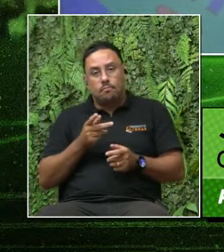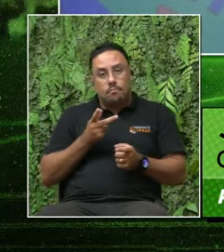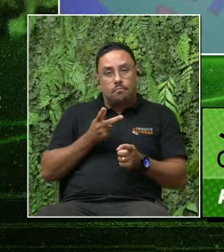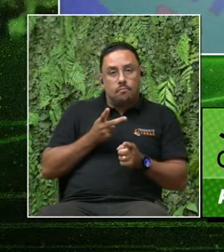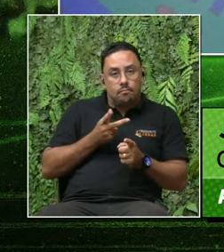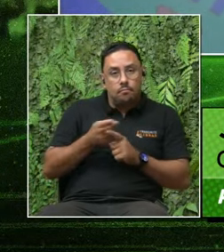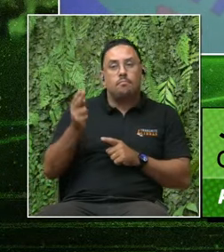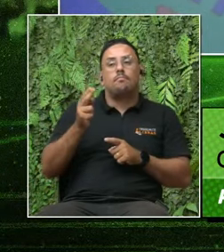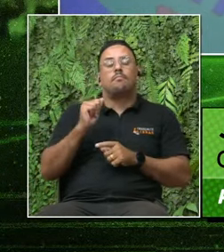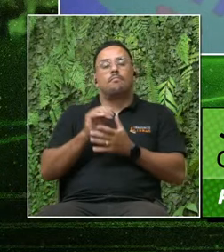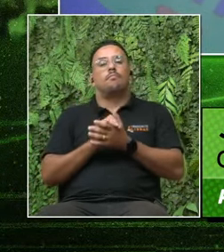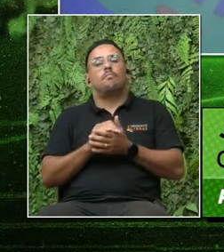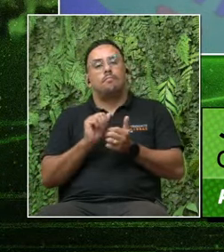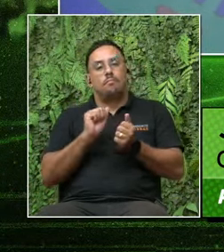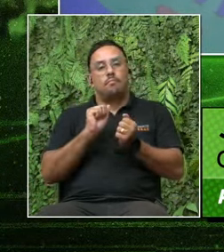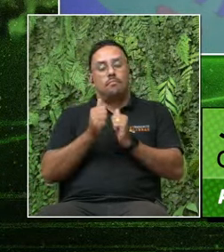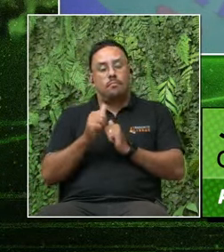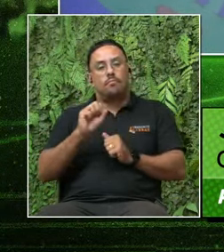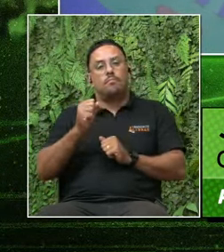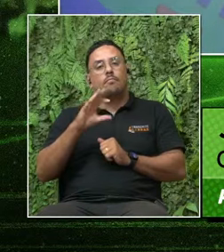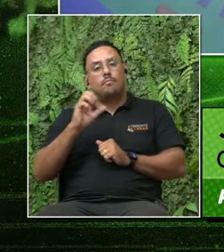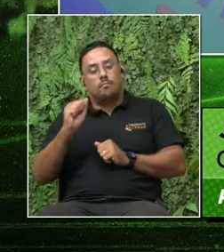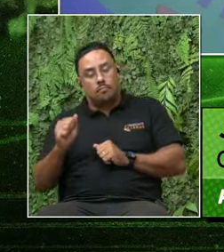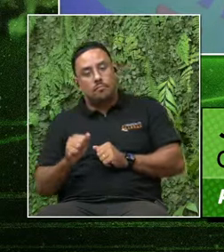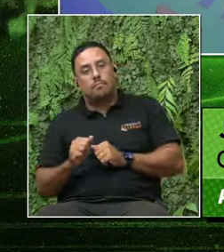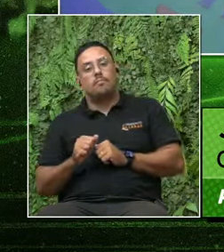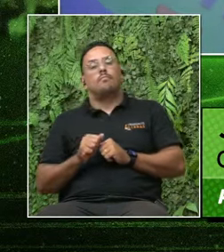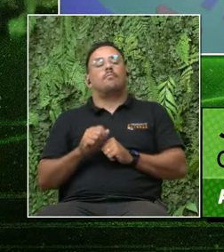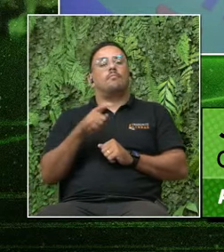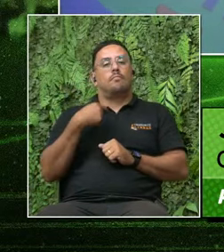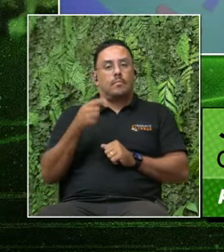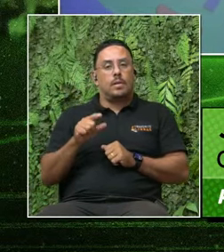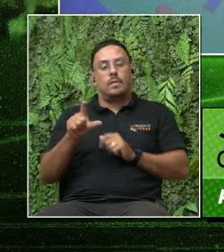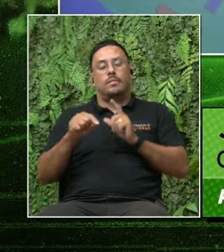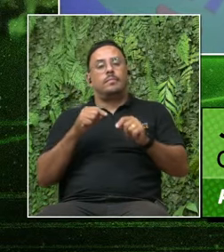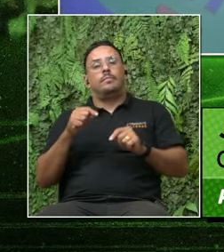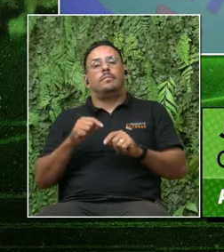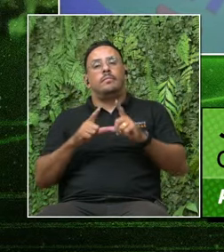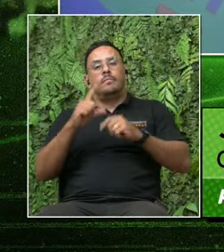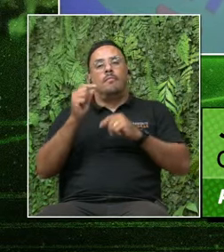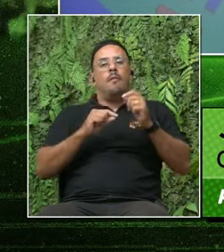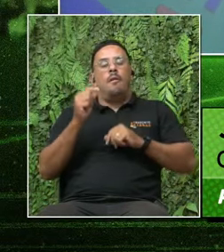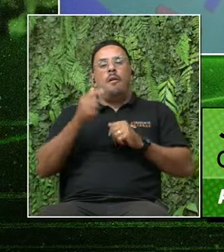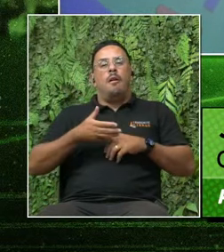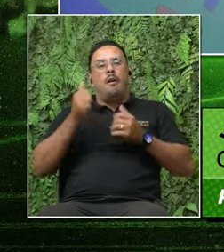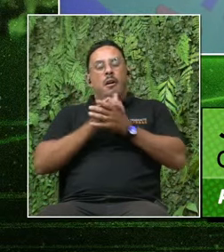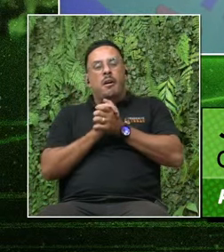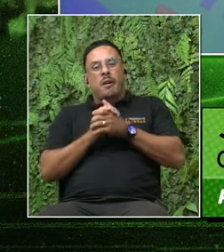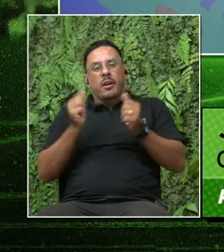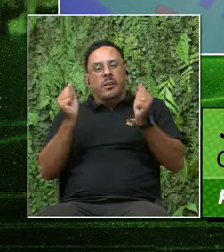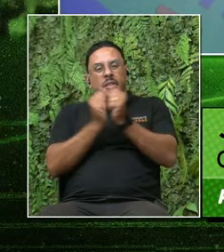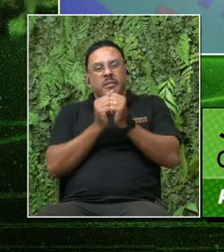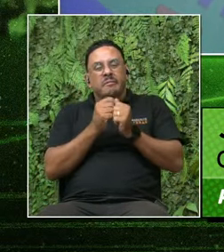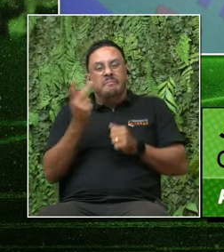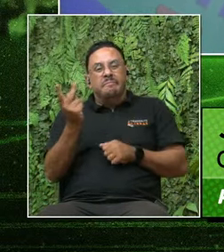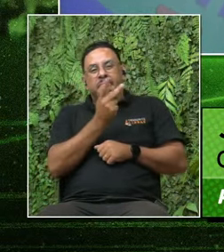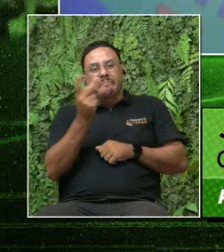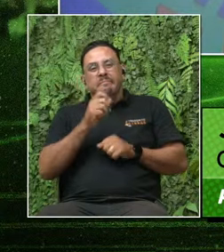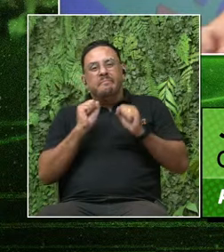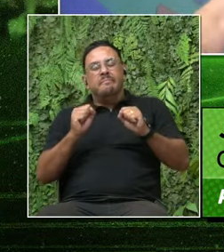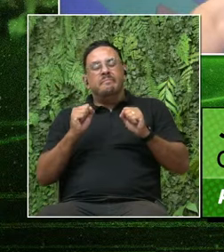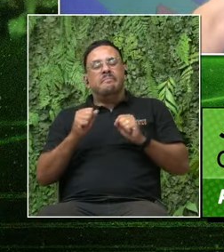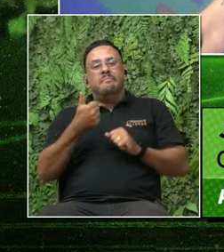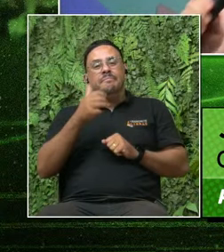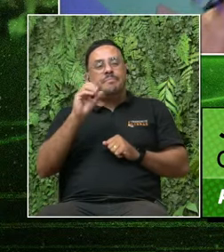jogo então Scarpa vai levar junto com o milito né que para mim nós elegemos ele como a estrela do do jogo mas junto com milito os dois você pode